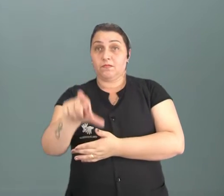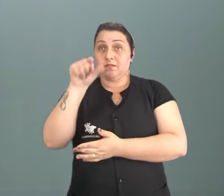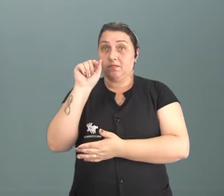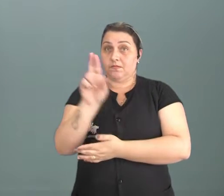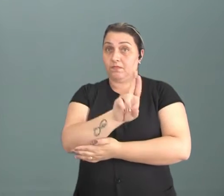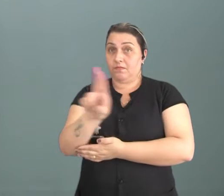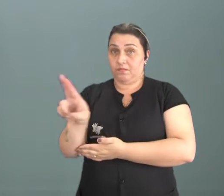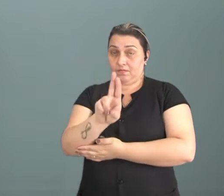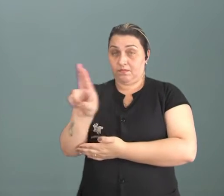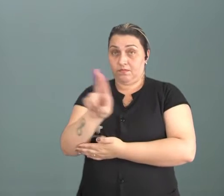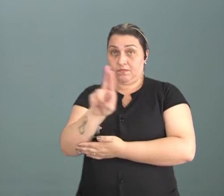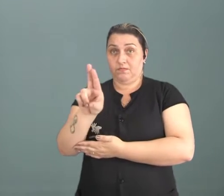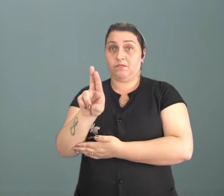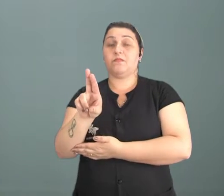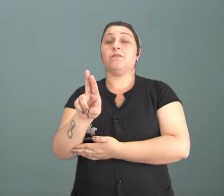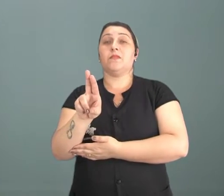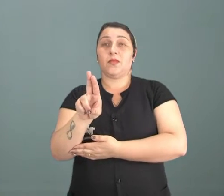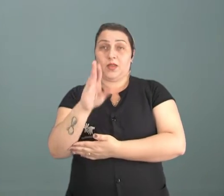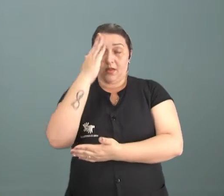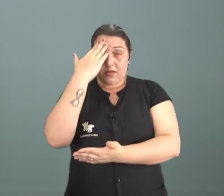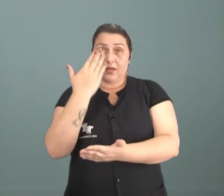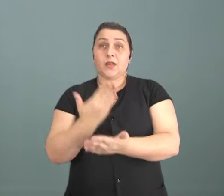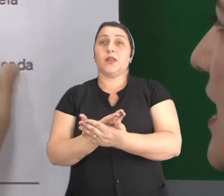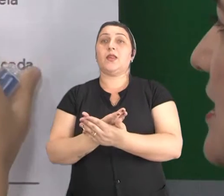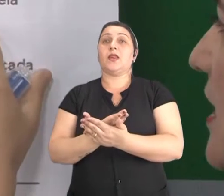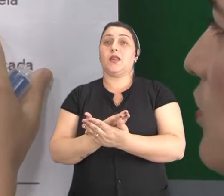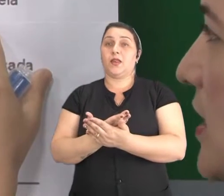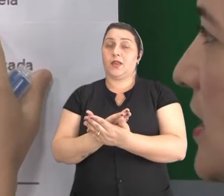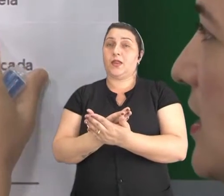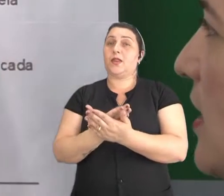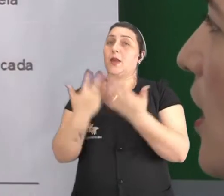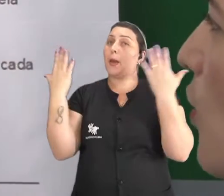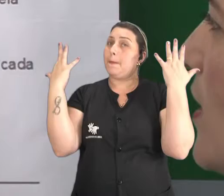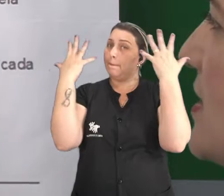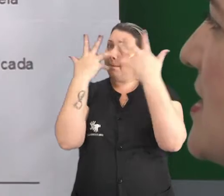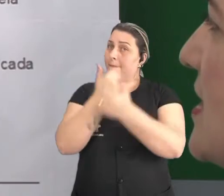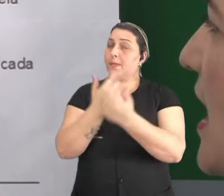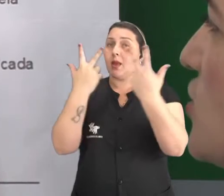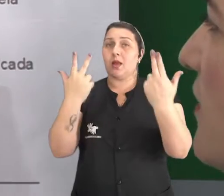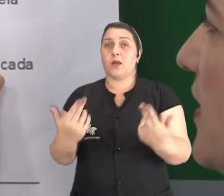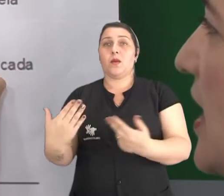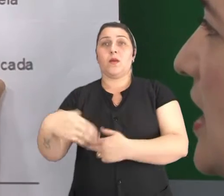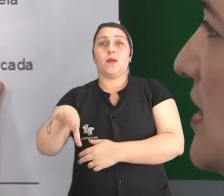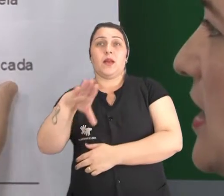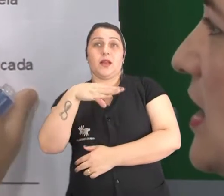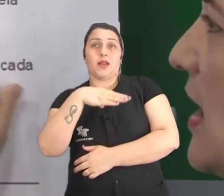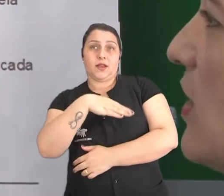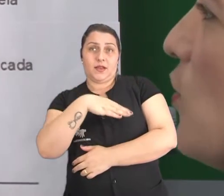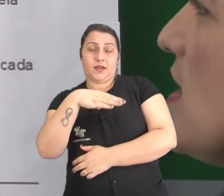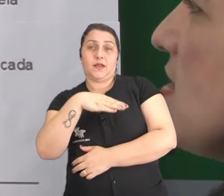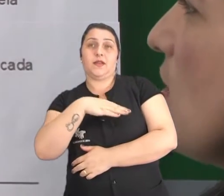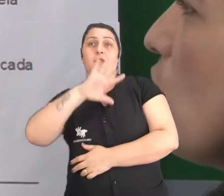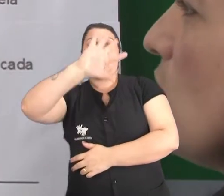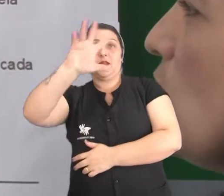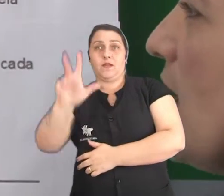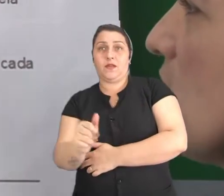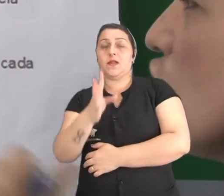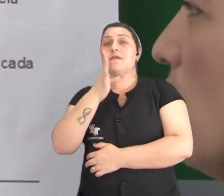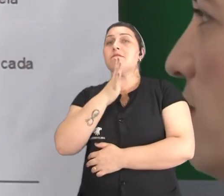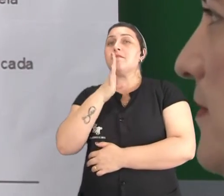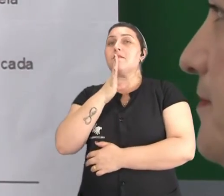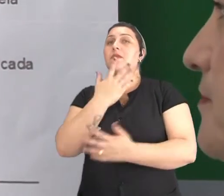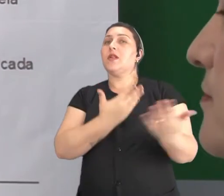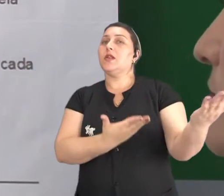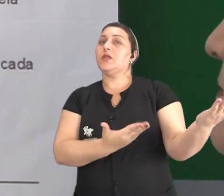esse nome para ela, por acreditar que ela seria tão linda quanto a cidade africana que ele conheceu quando